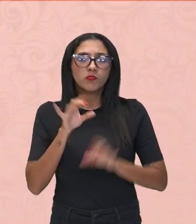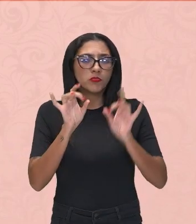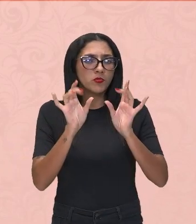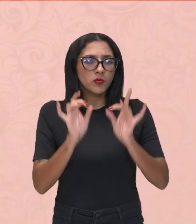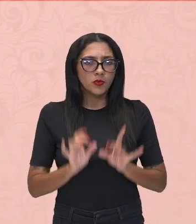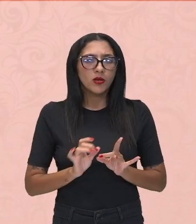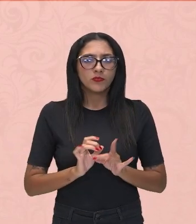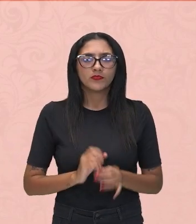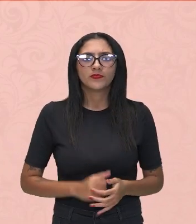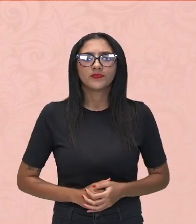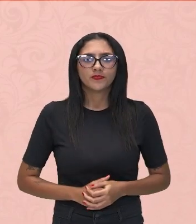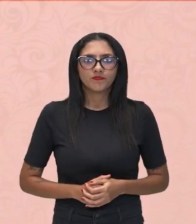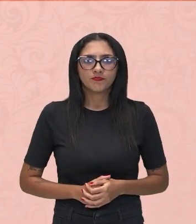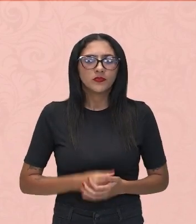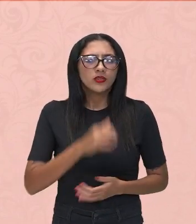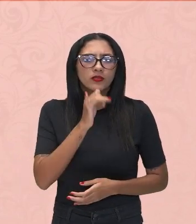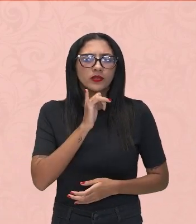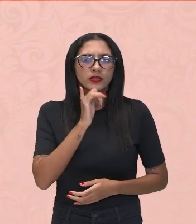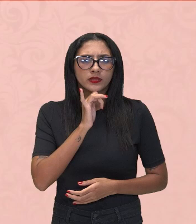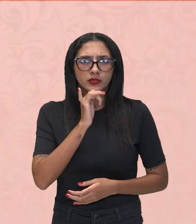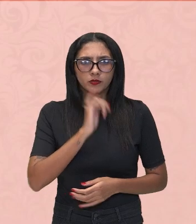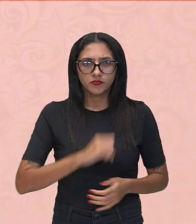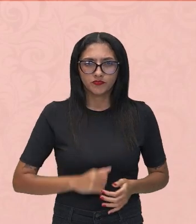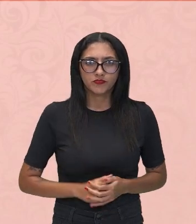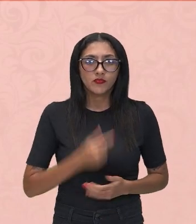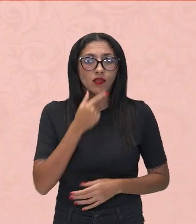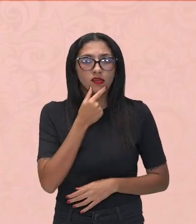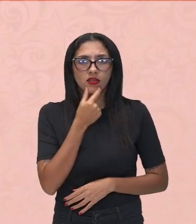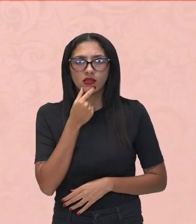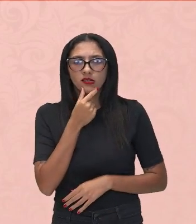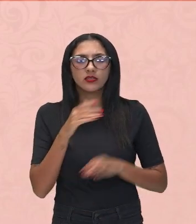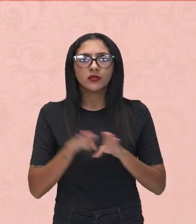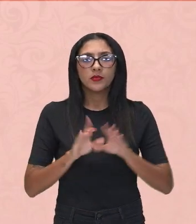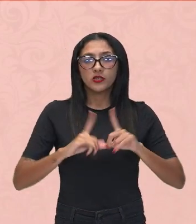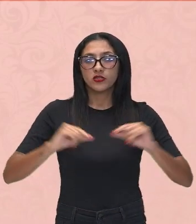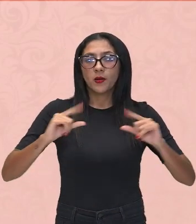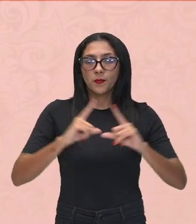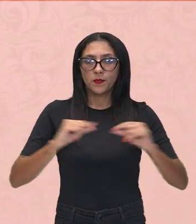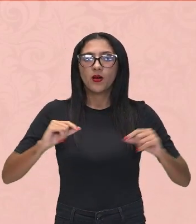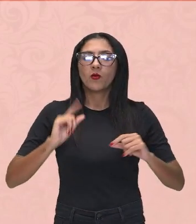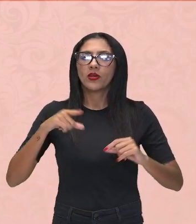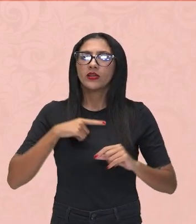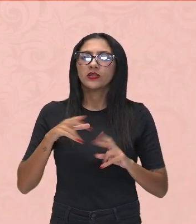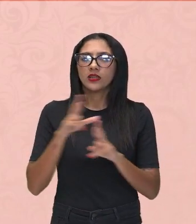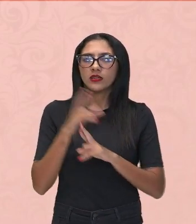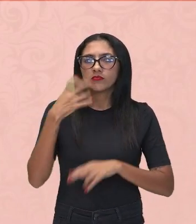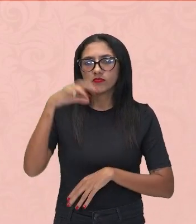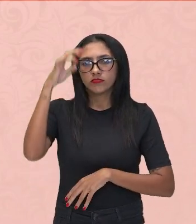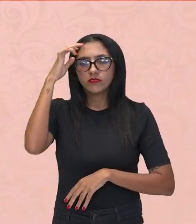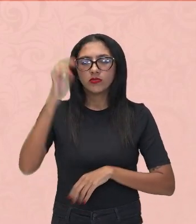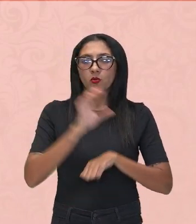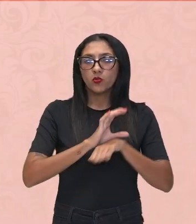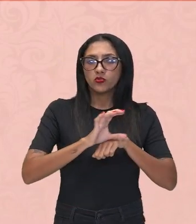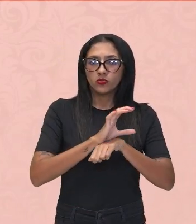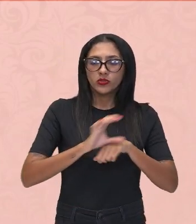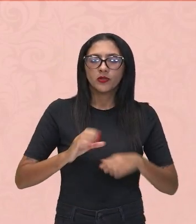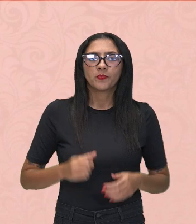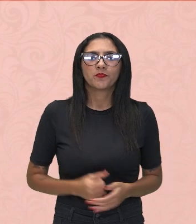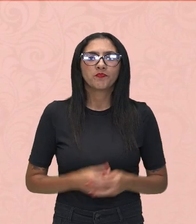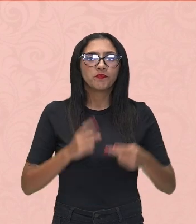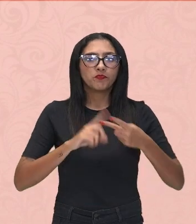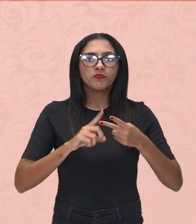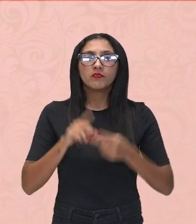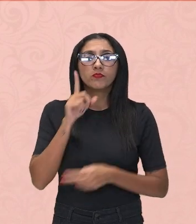alguns exemplos atuais. Reino Unido e Japão são monarquias constitucionais. Estados Unidos é uma